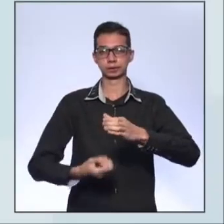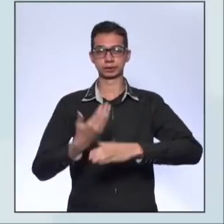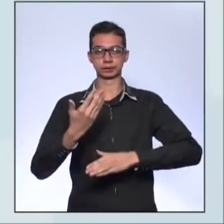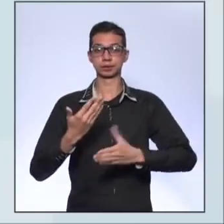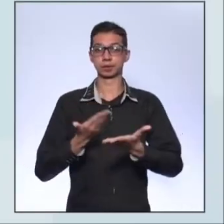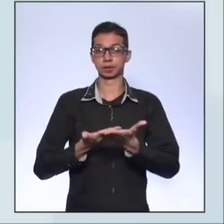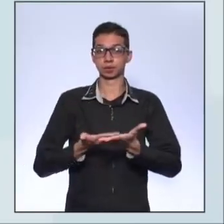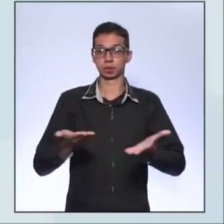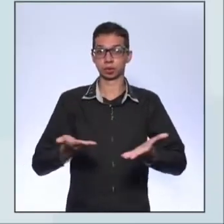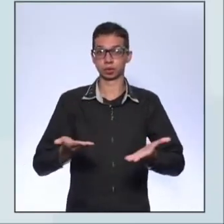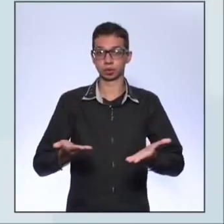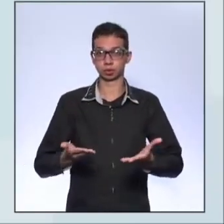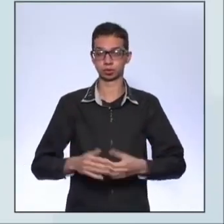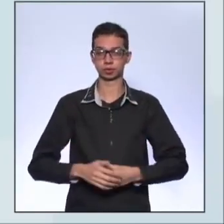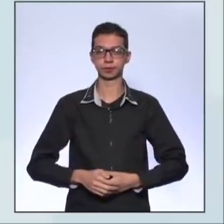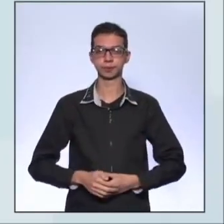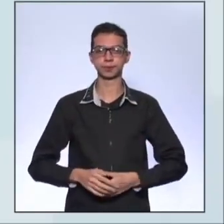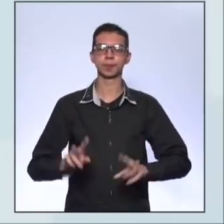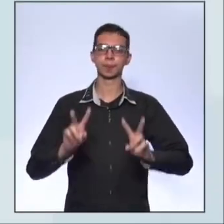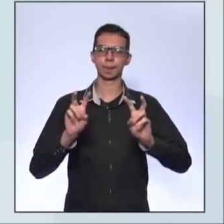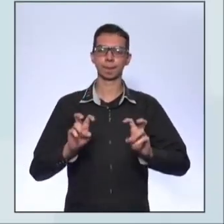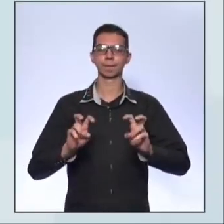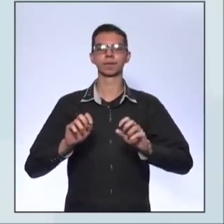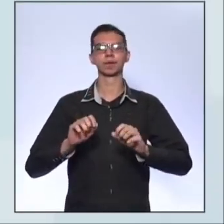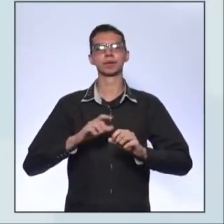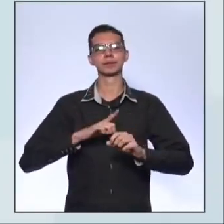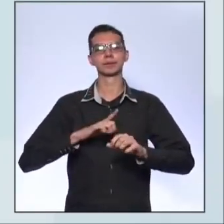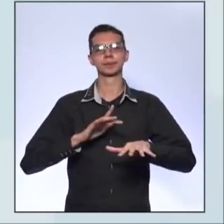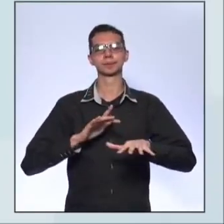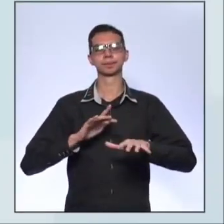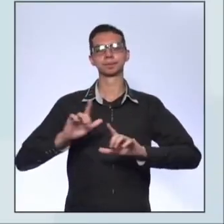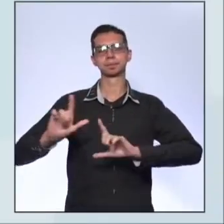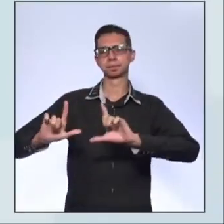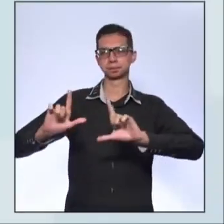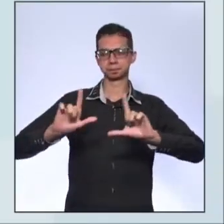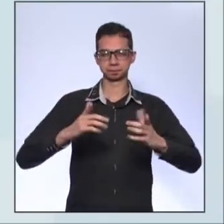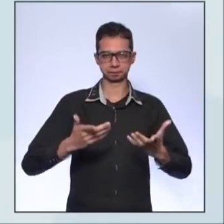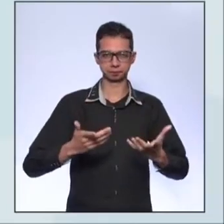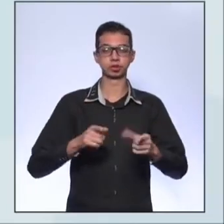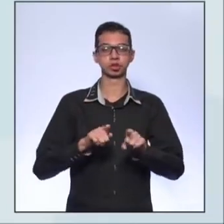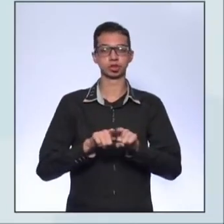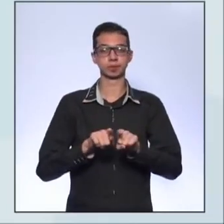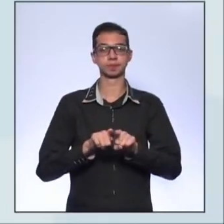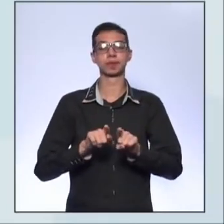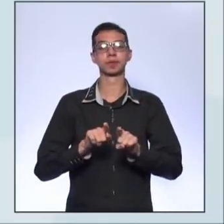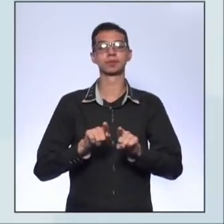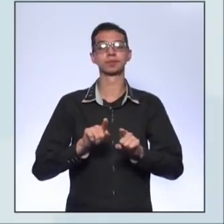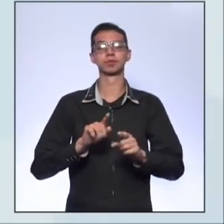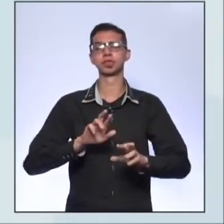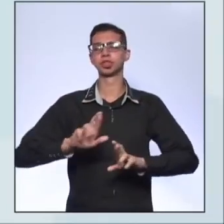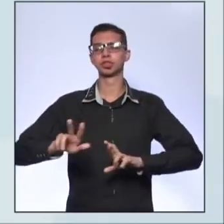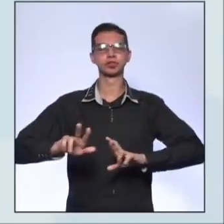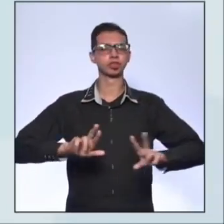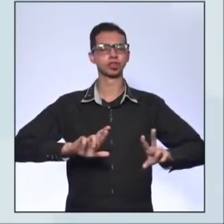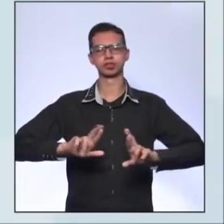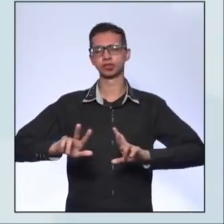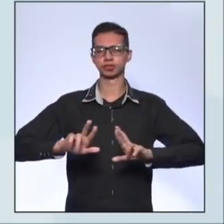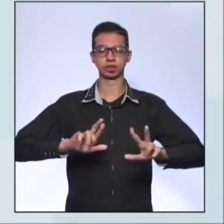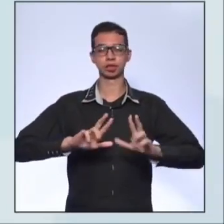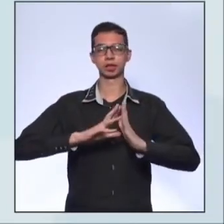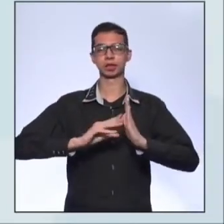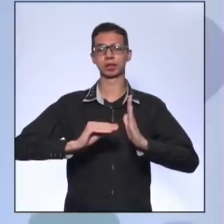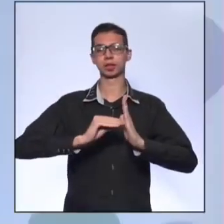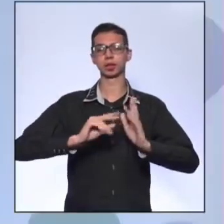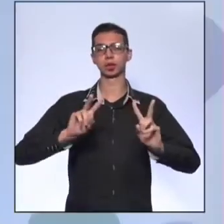hoje? As mídias e suas relações com as diferentes linguagens artísticas e a relação das linguagens artísticas na